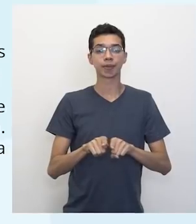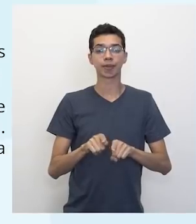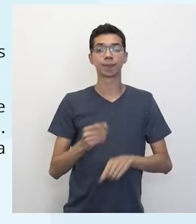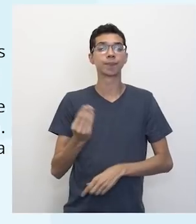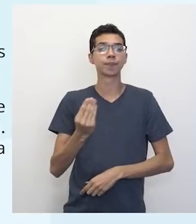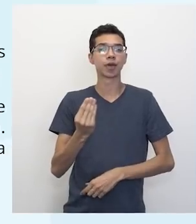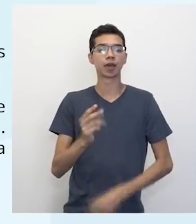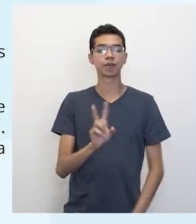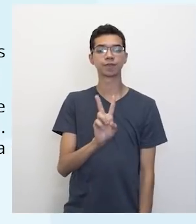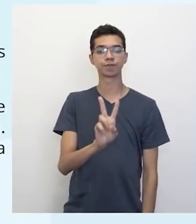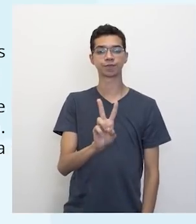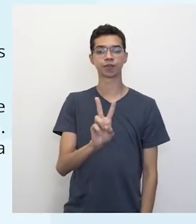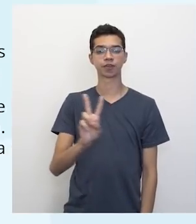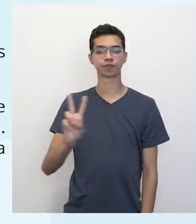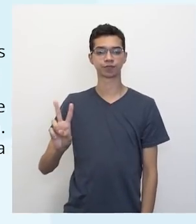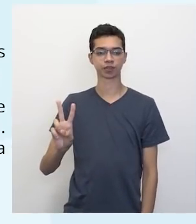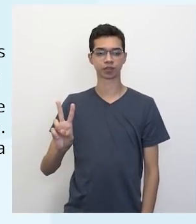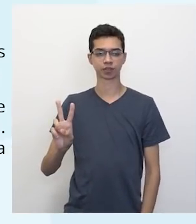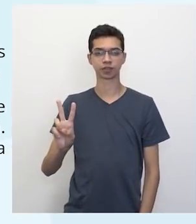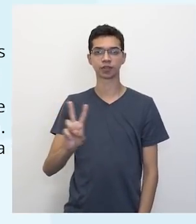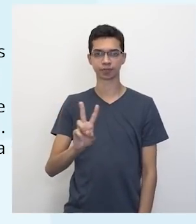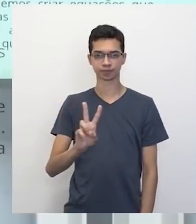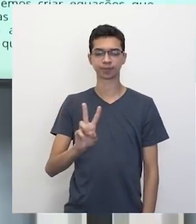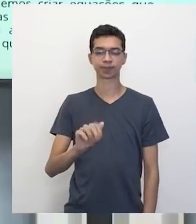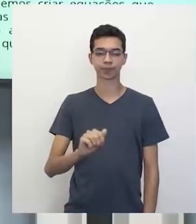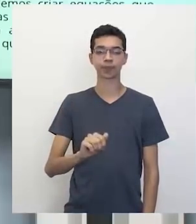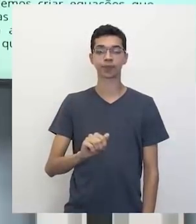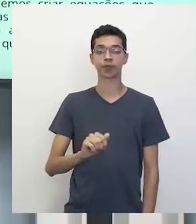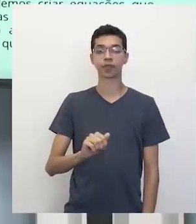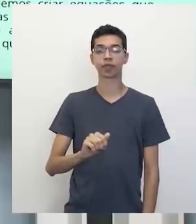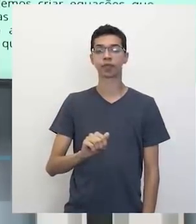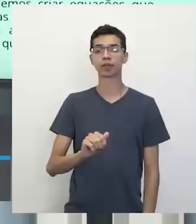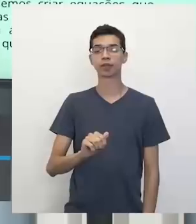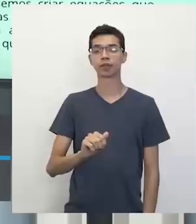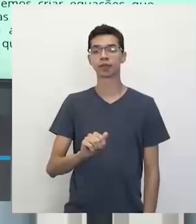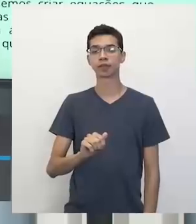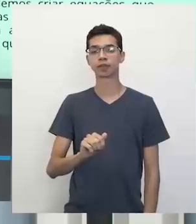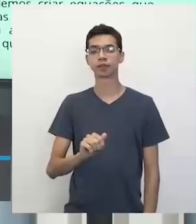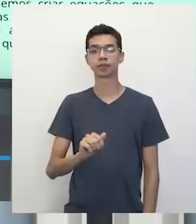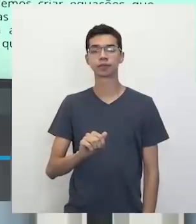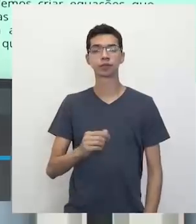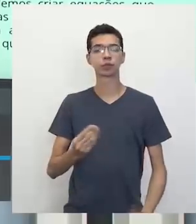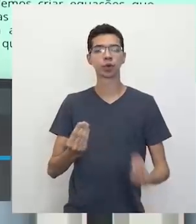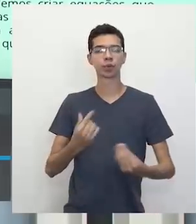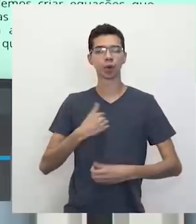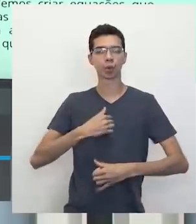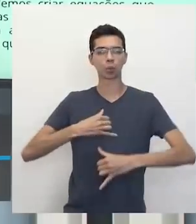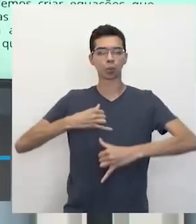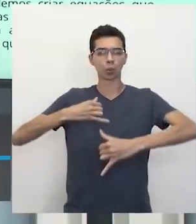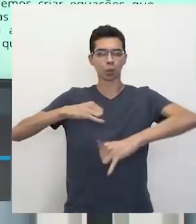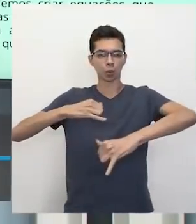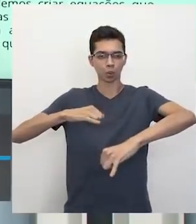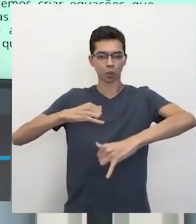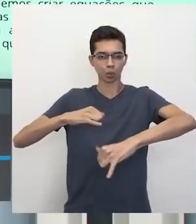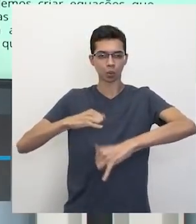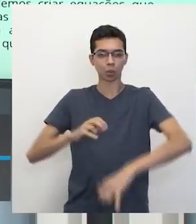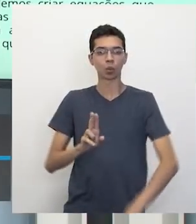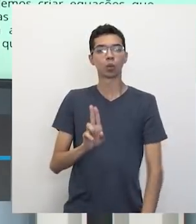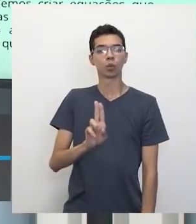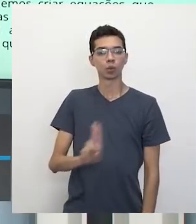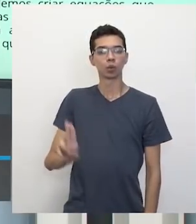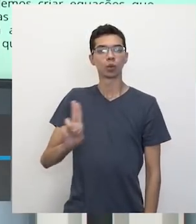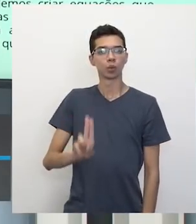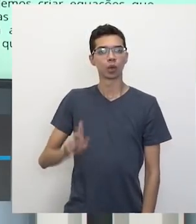depende. Quando eu tenho um gasto de energia, eu posso fazer uma equação comparando as duas. E depois eu